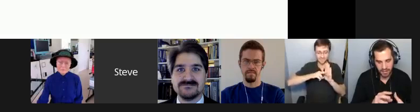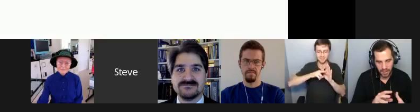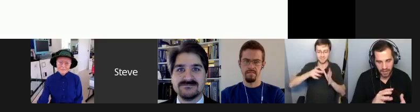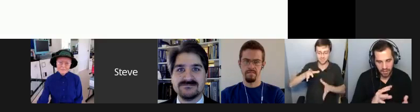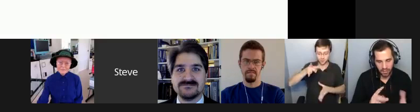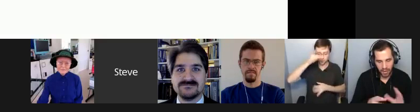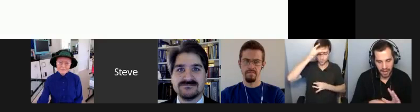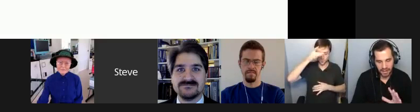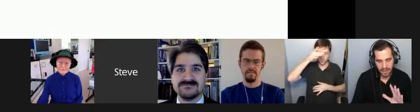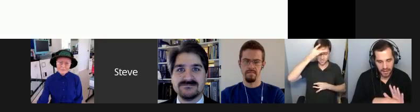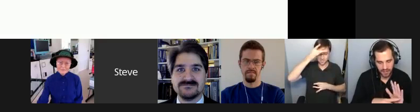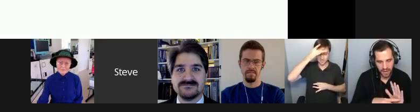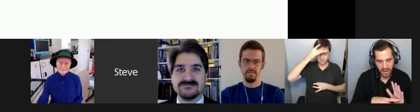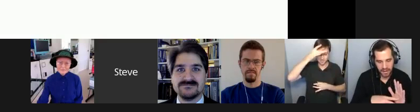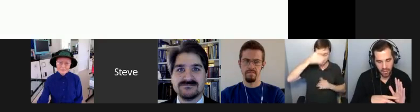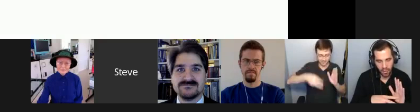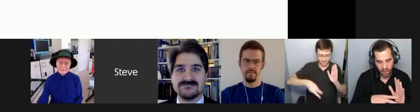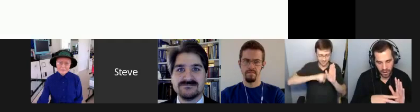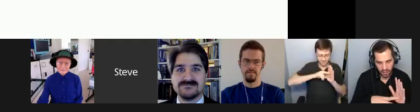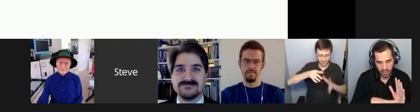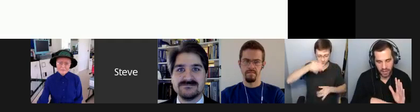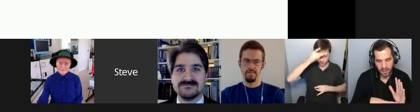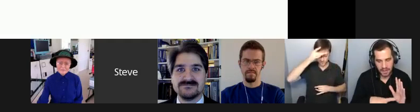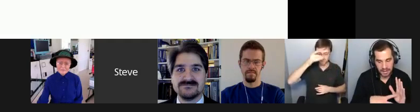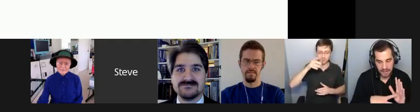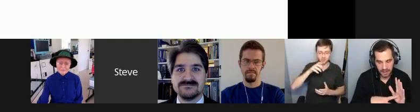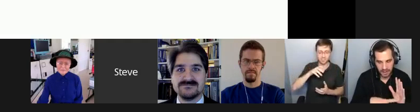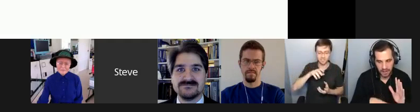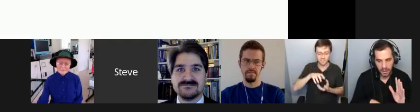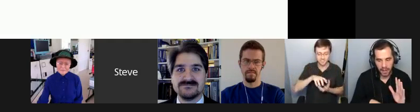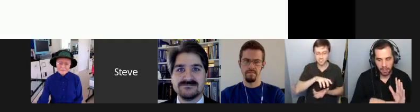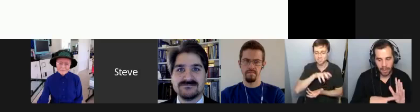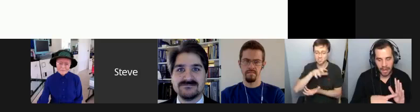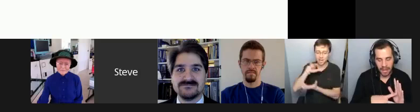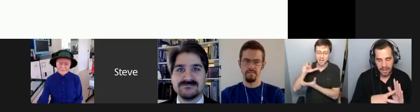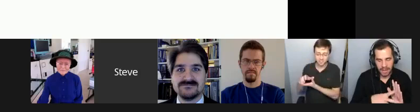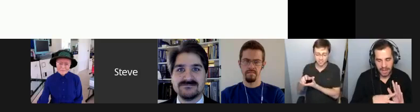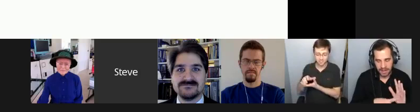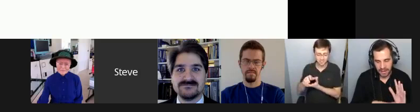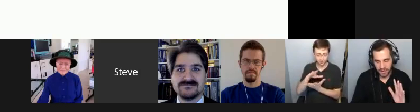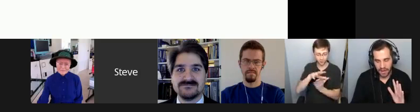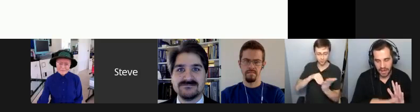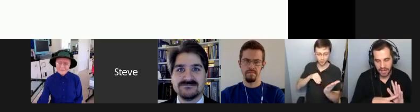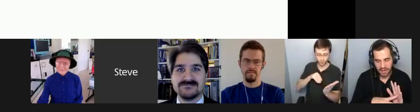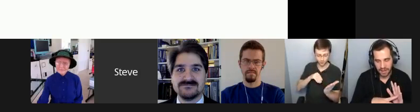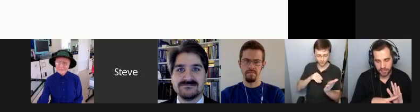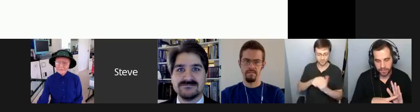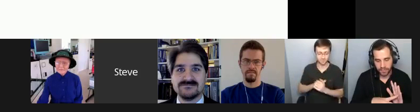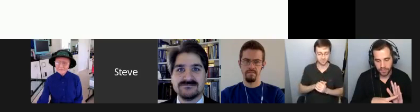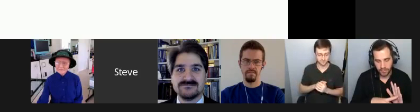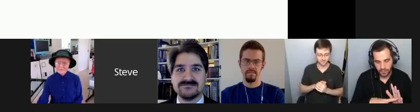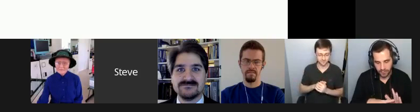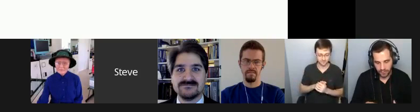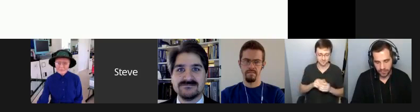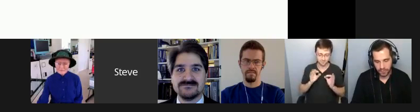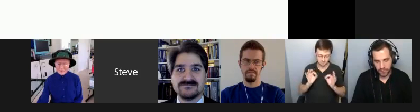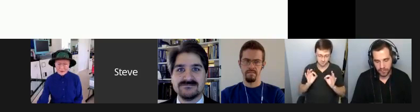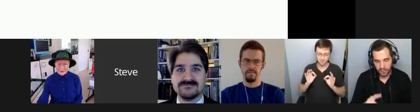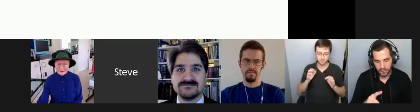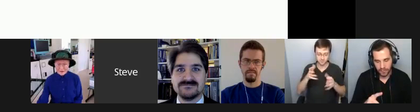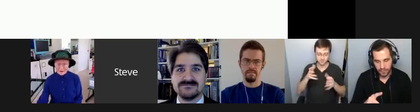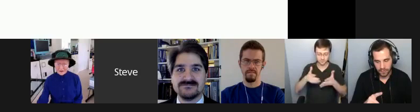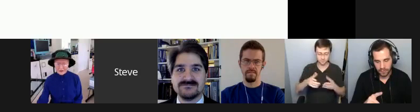sinalização. Então essa transferência ocorreu, sim, mas a transferência.